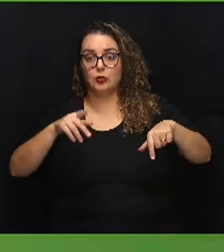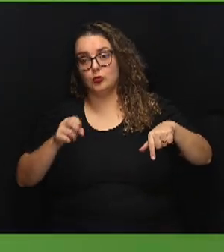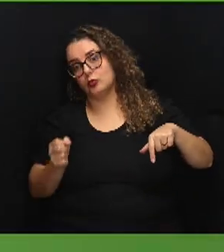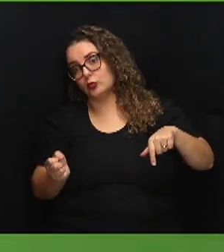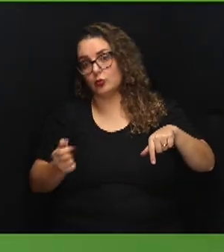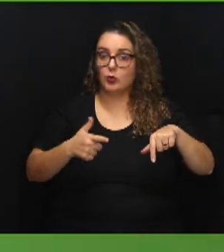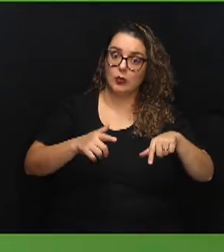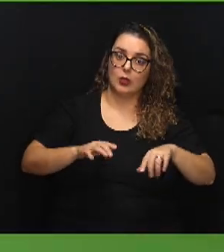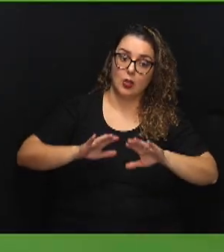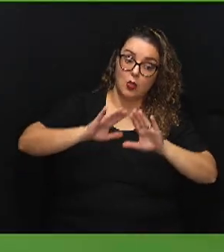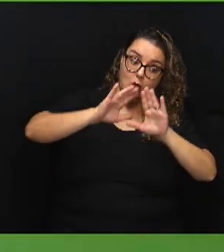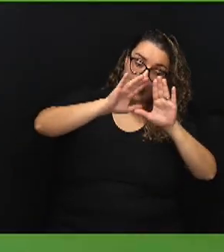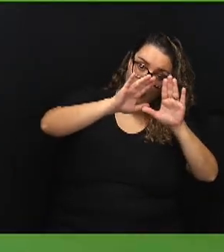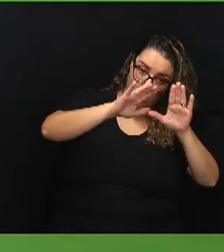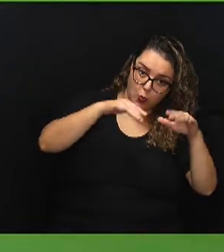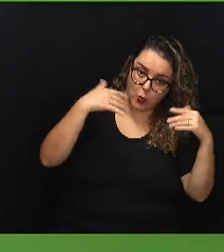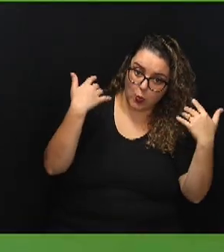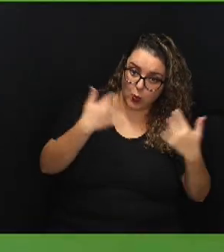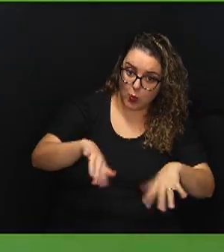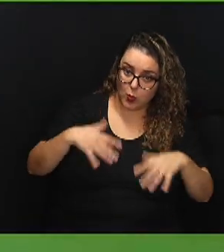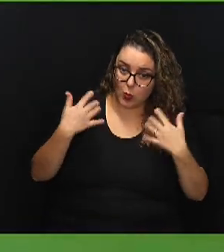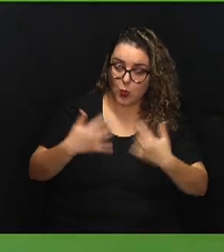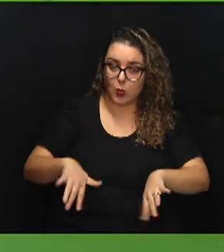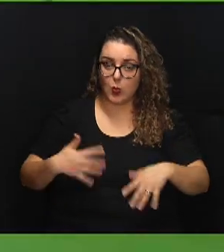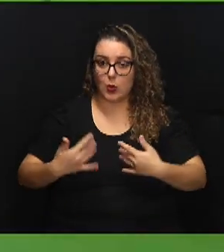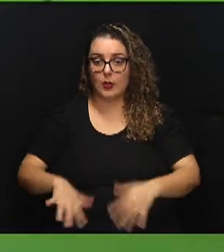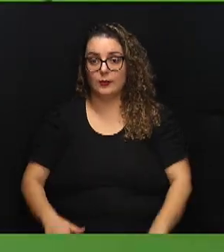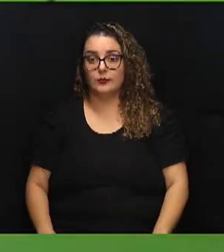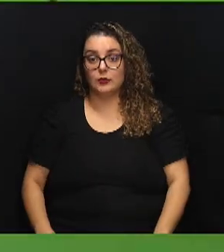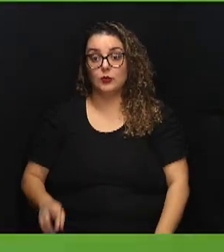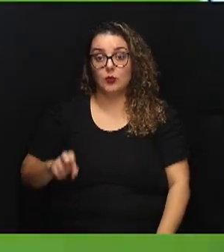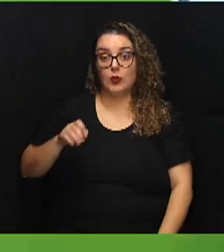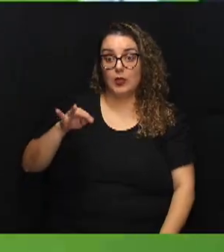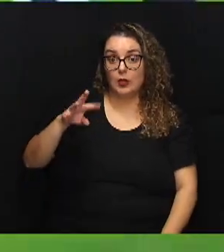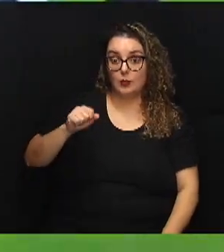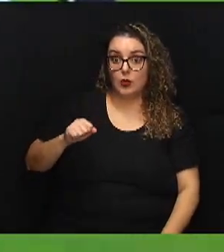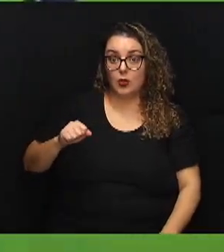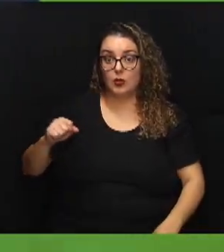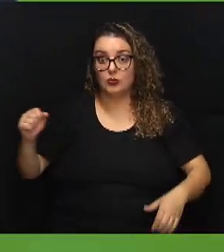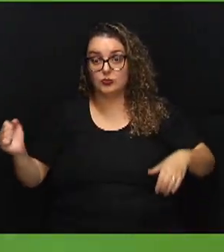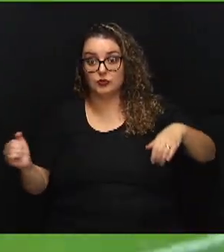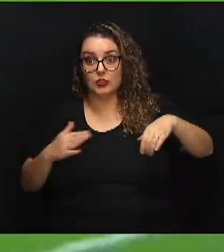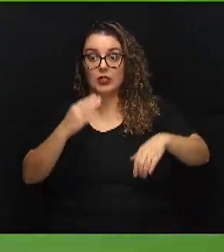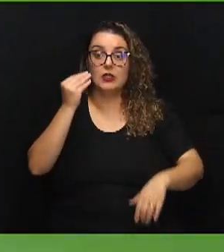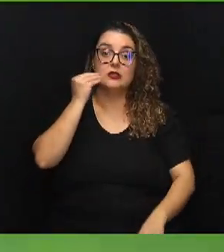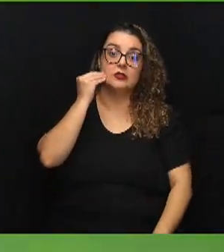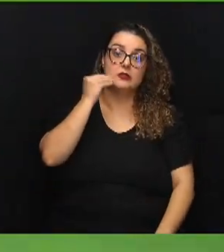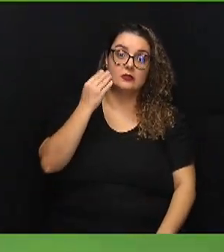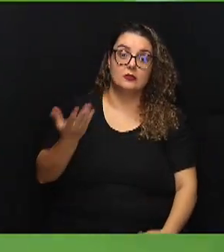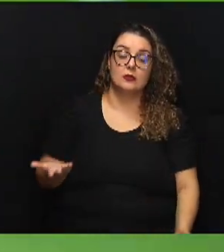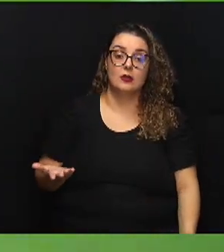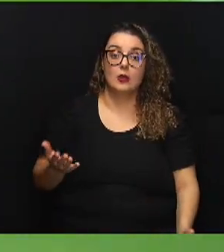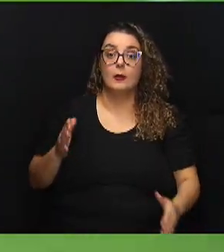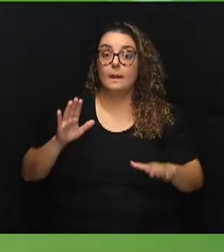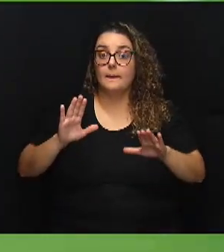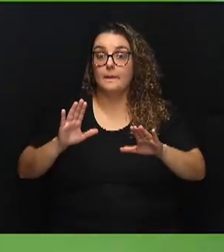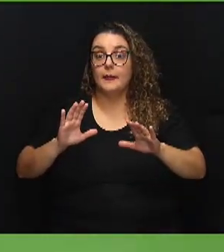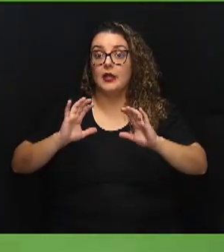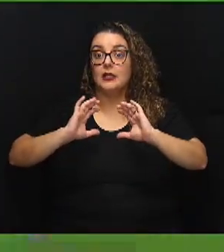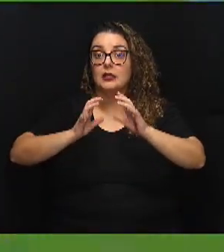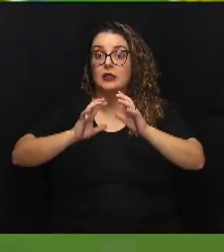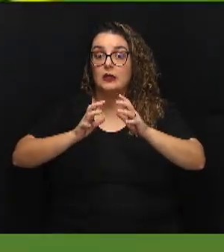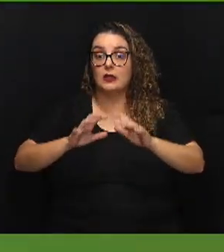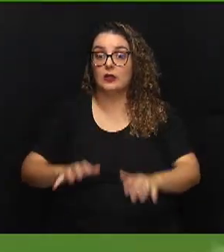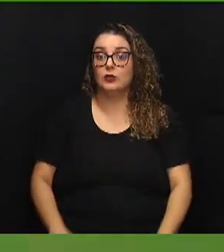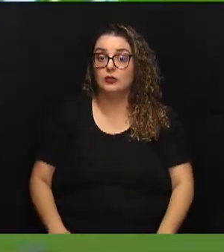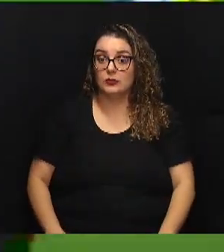obrigou Júnior Oliveira a fazer bela defesa. No rebote, o volante tentou, mas a bola aparentemente